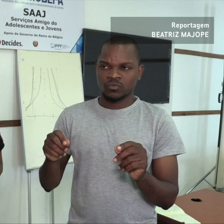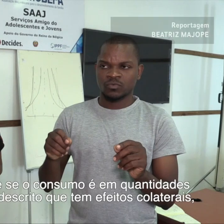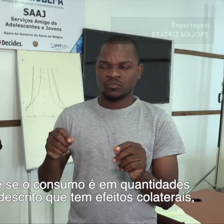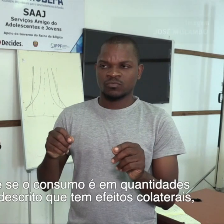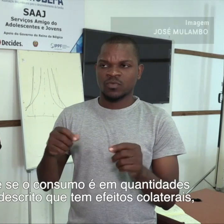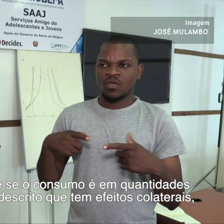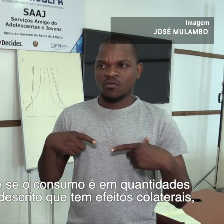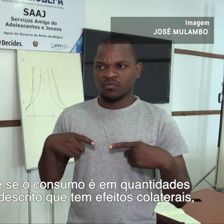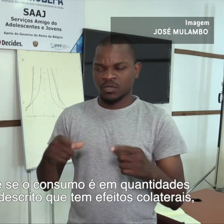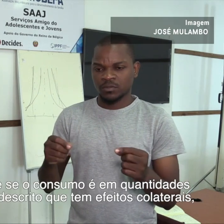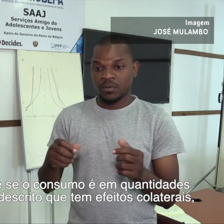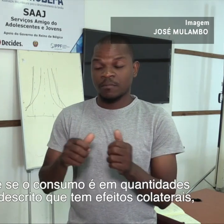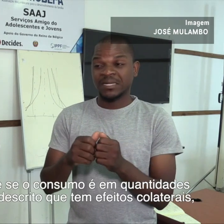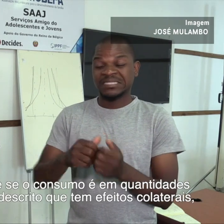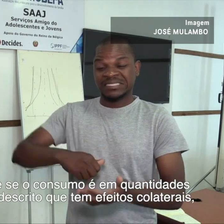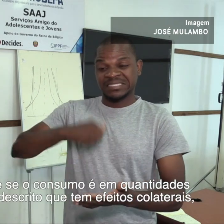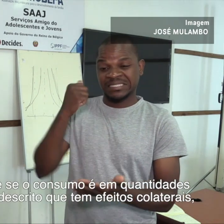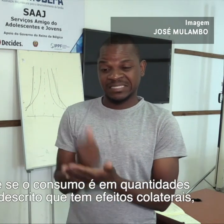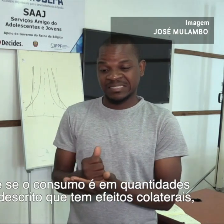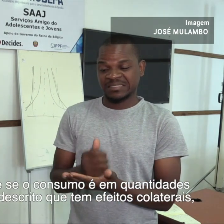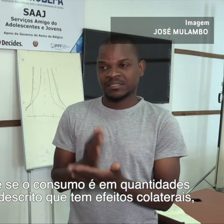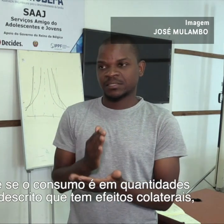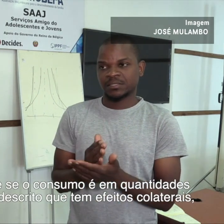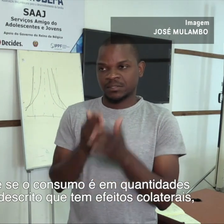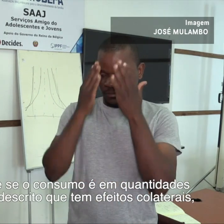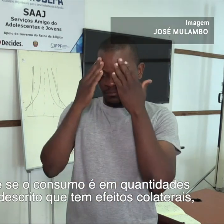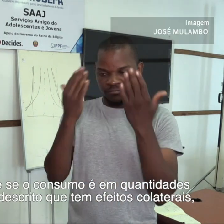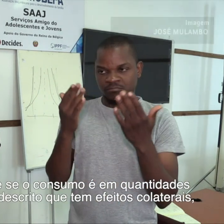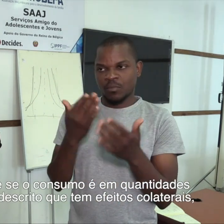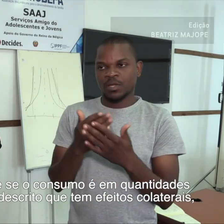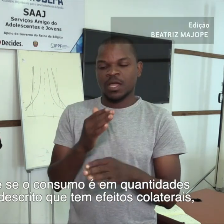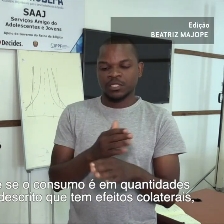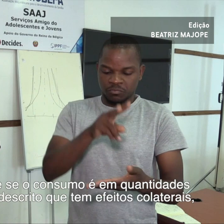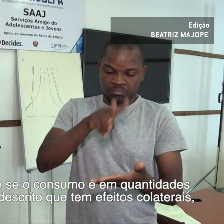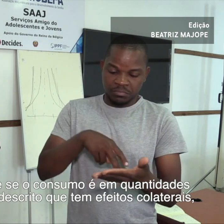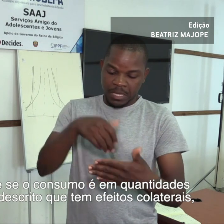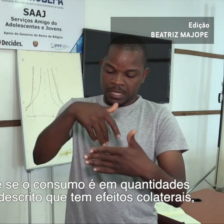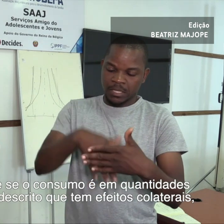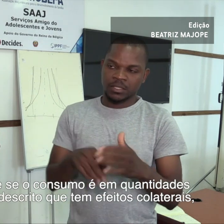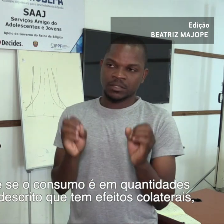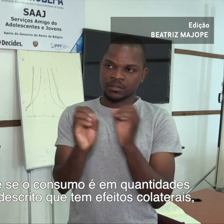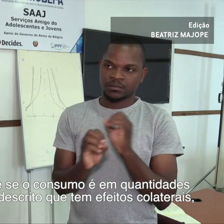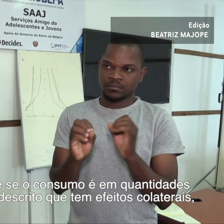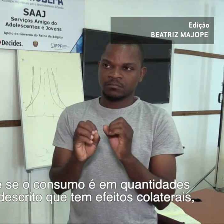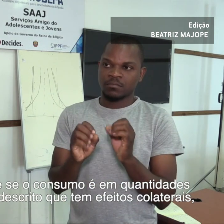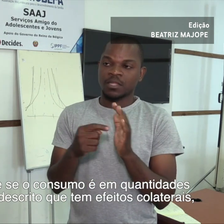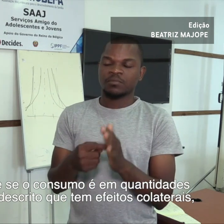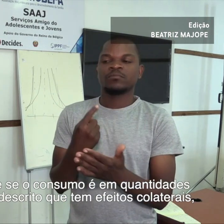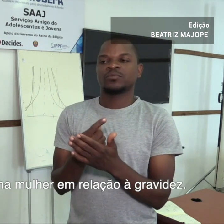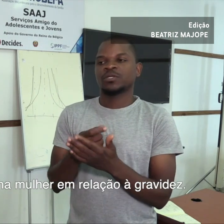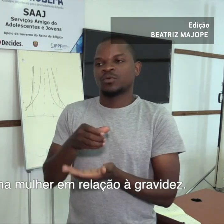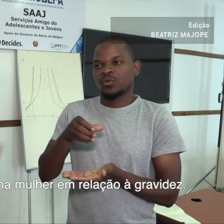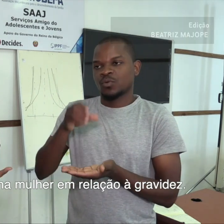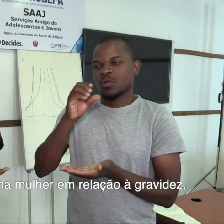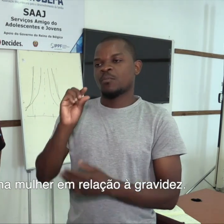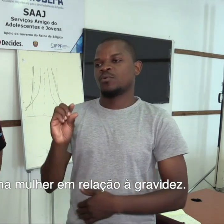que não está comprovado, não vi nada descrito, que em quantidades menores dessas recomendadas apareçam efeitos